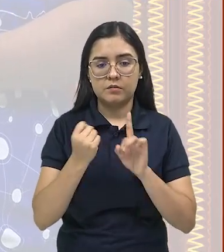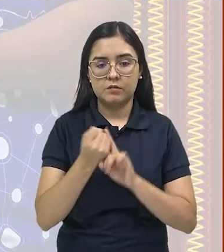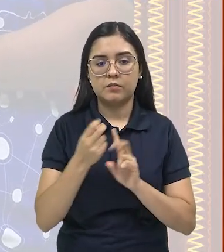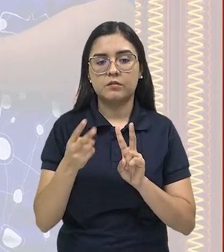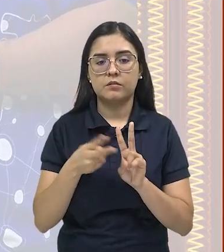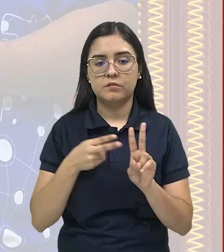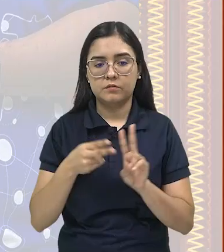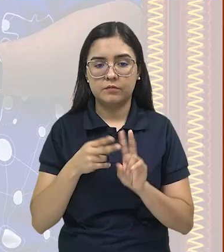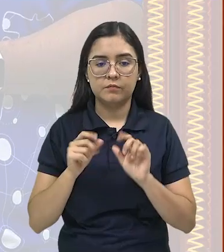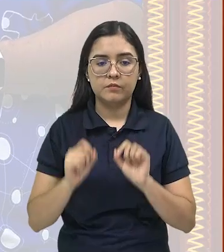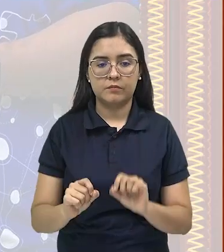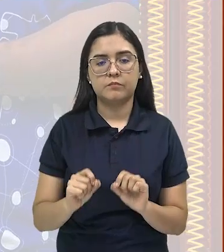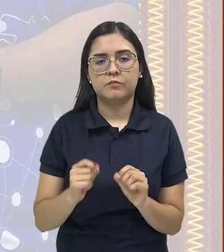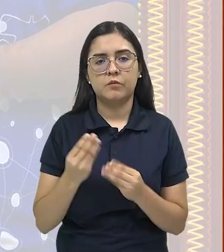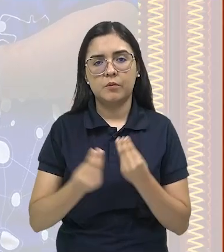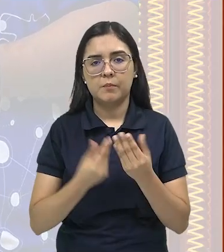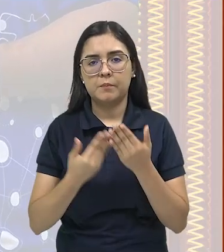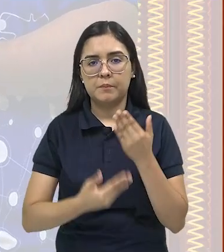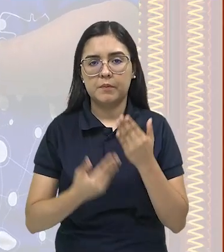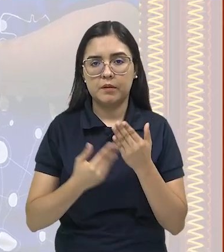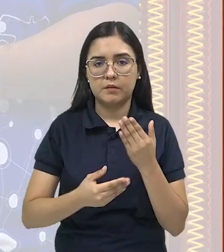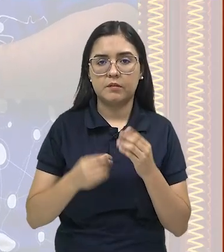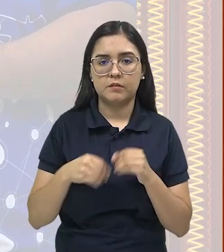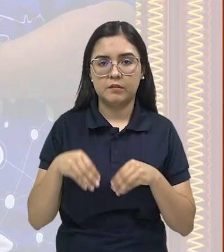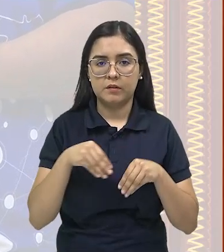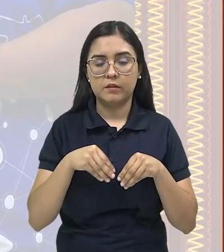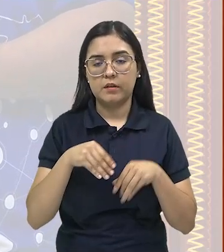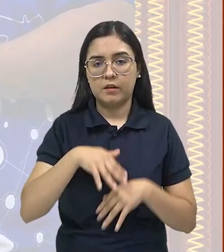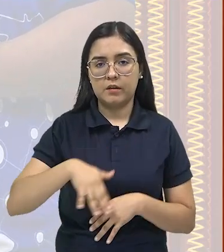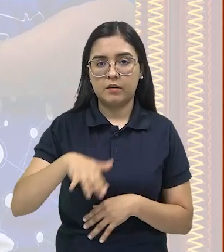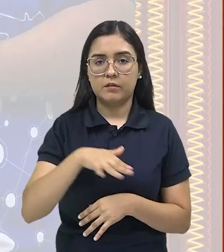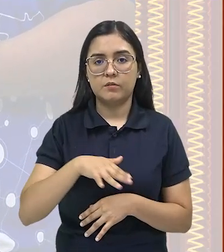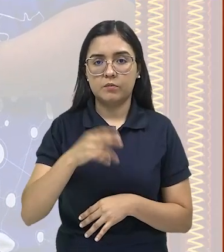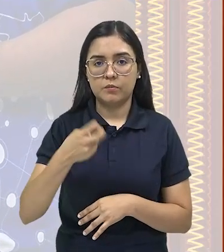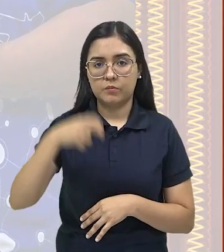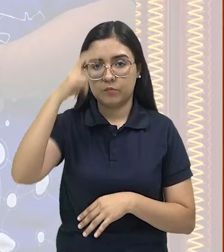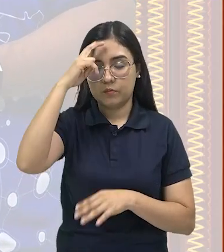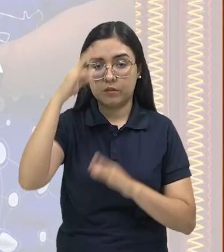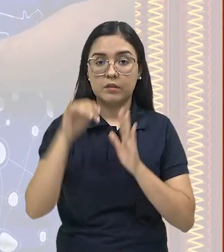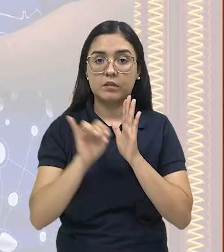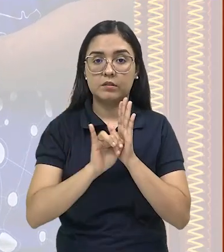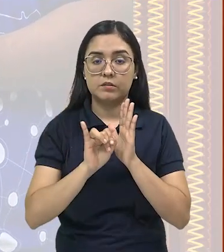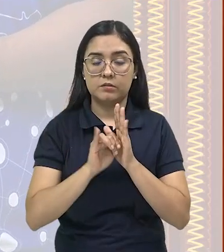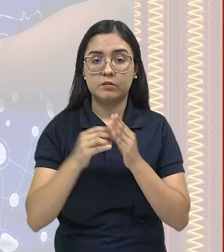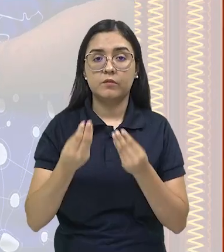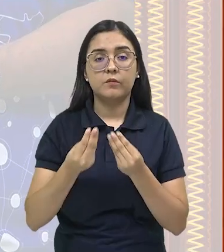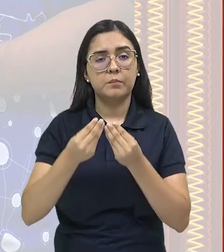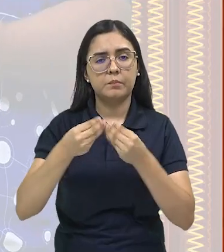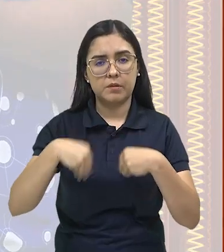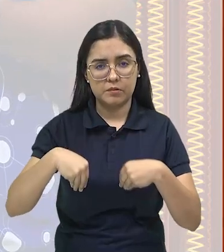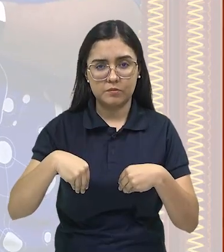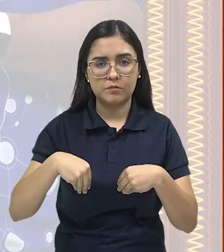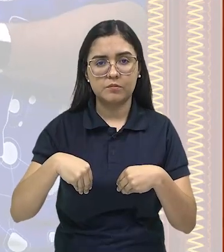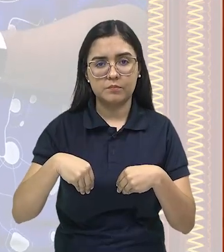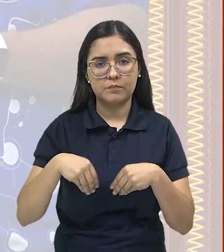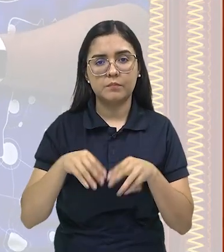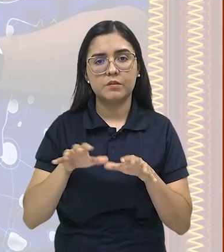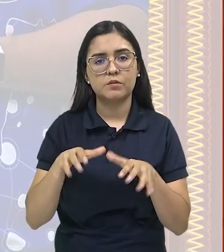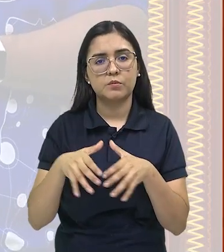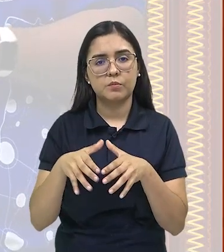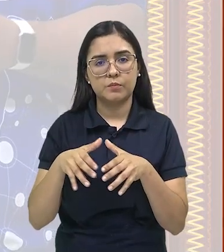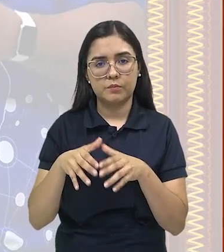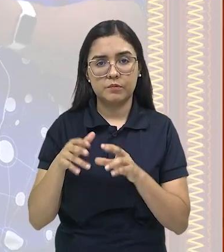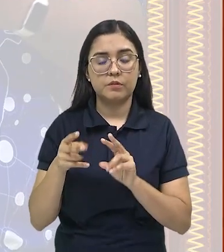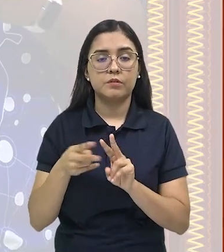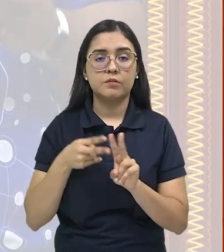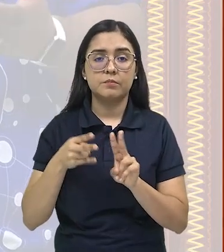que? Da perda das terras, cultura e identidade. Então, isso, claro, foi um prejuízo muito grande para essas